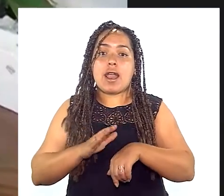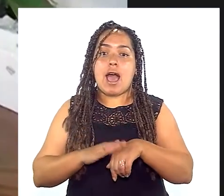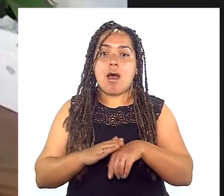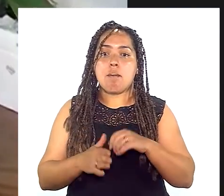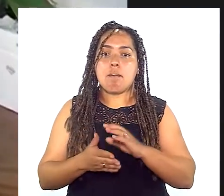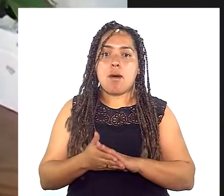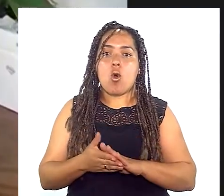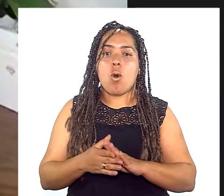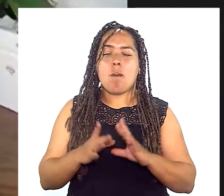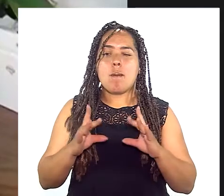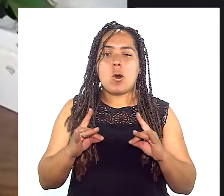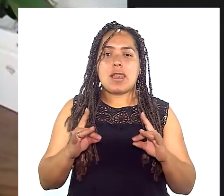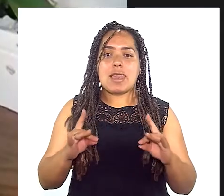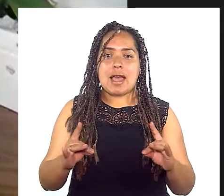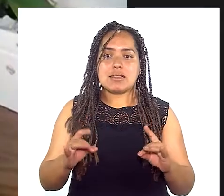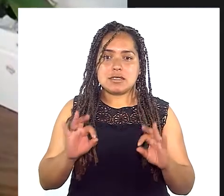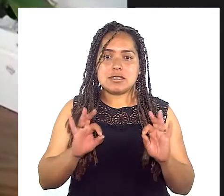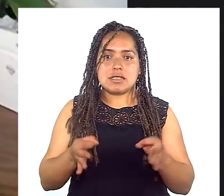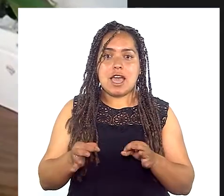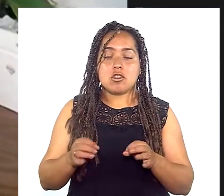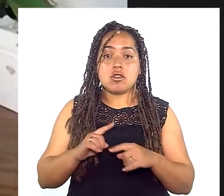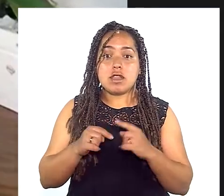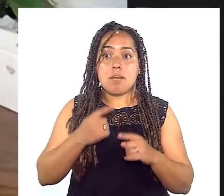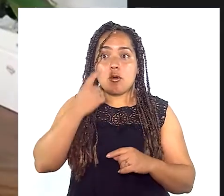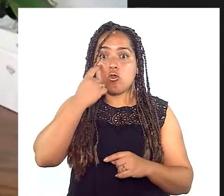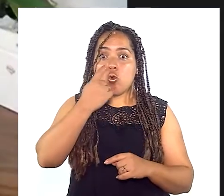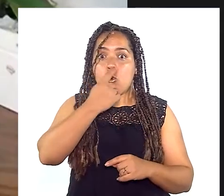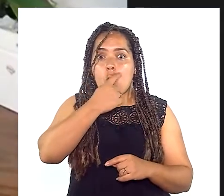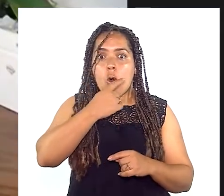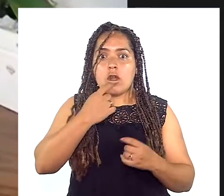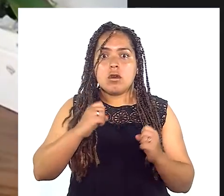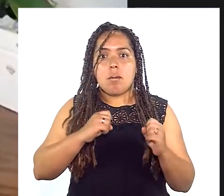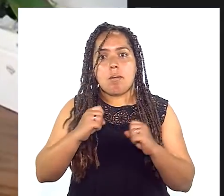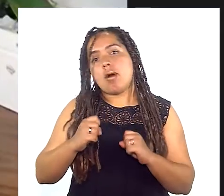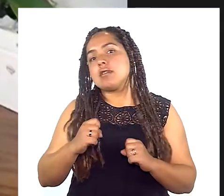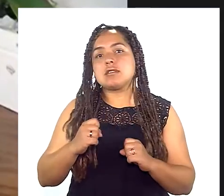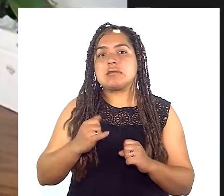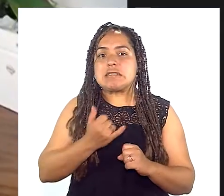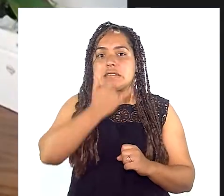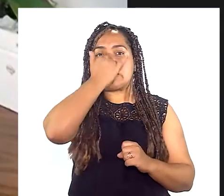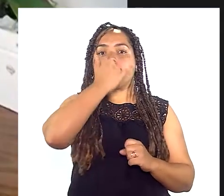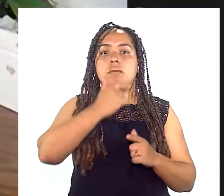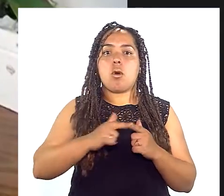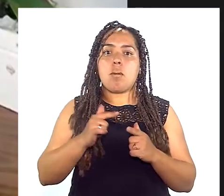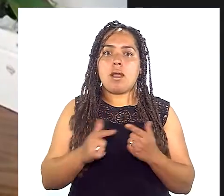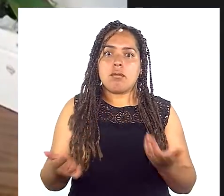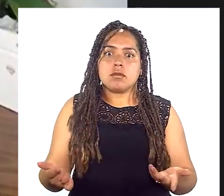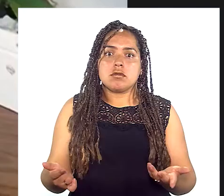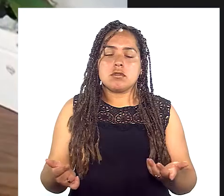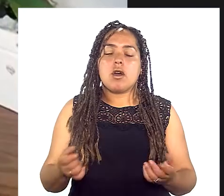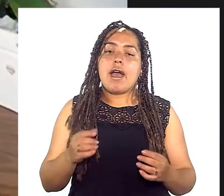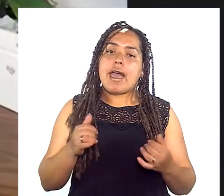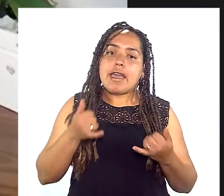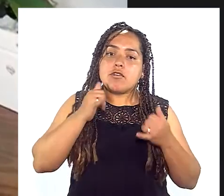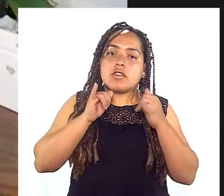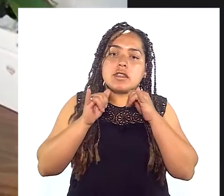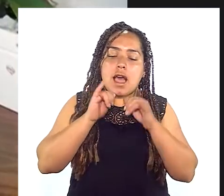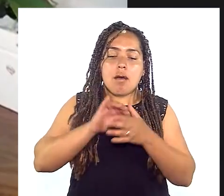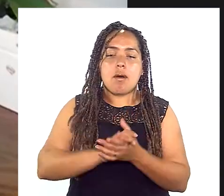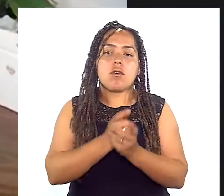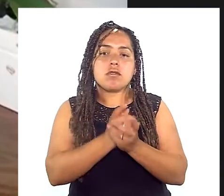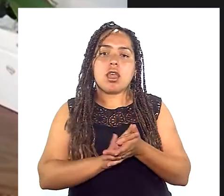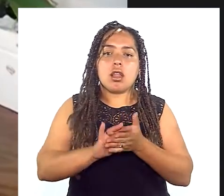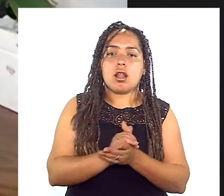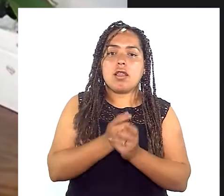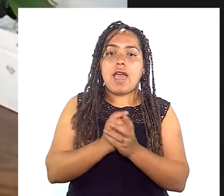o álcool gel, quando a gente coloca, ele fica úmido. E se você coloca, por exemplo, no olho, pode irritar a conjuntiva, né? Então, pode